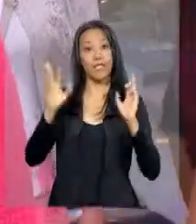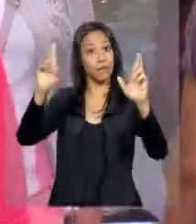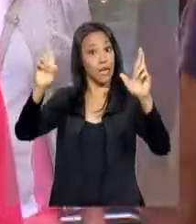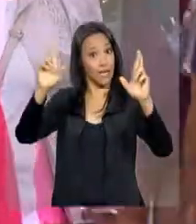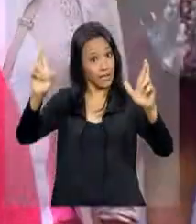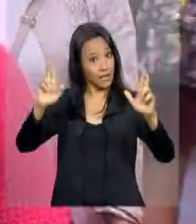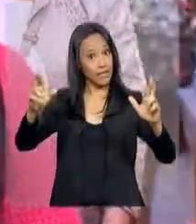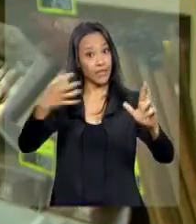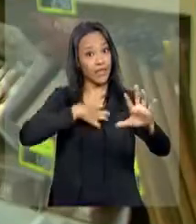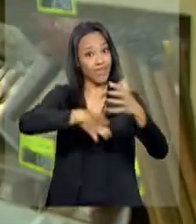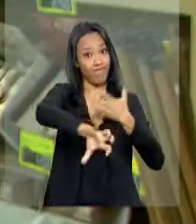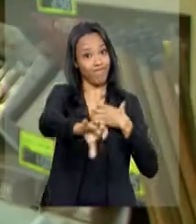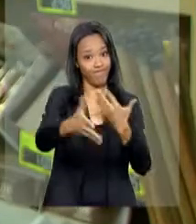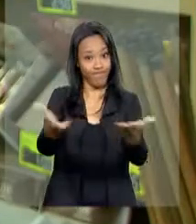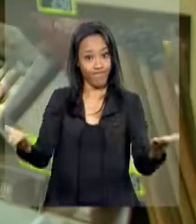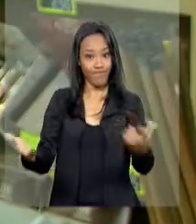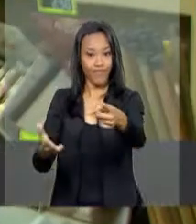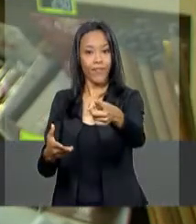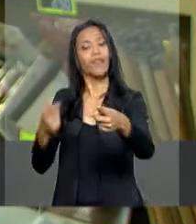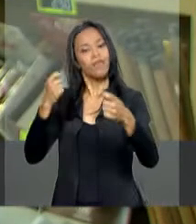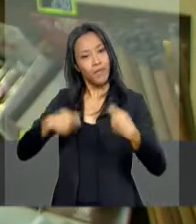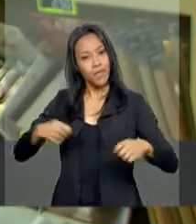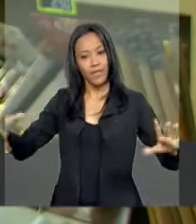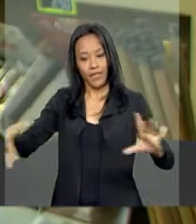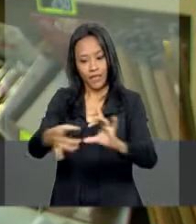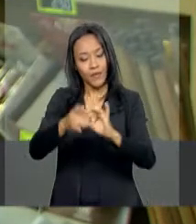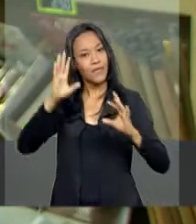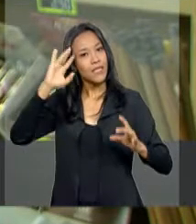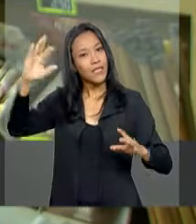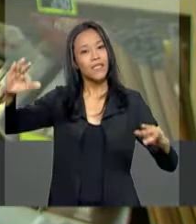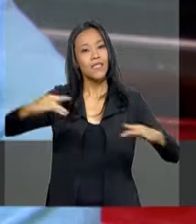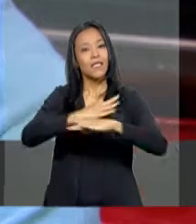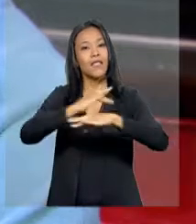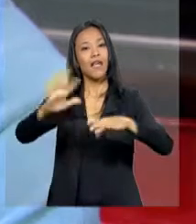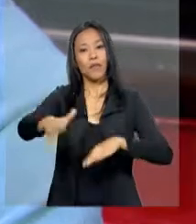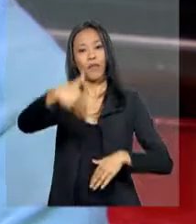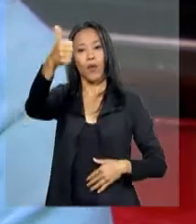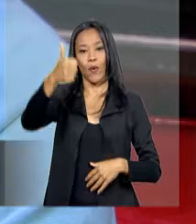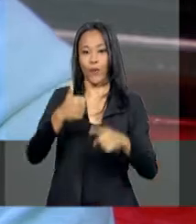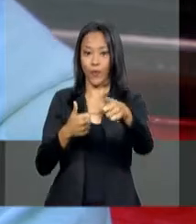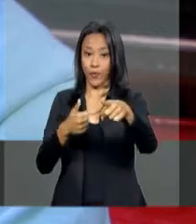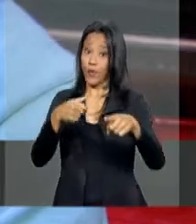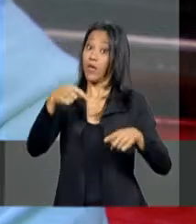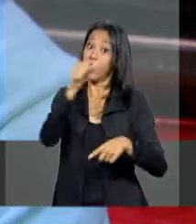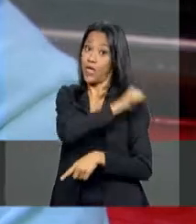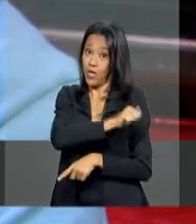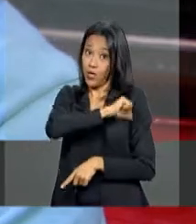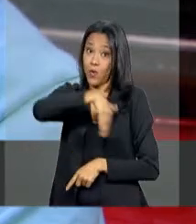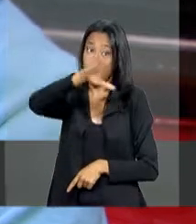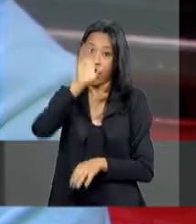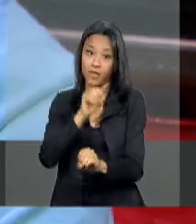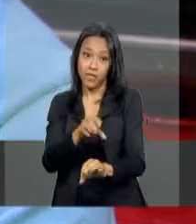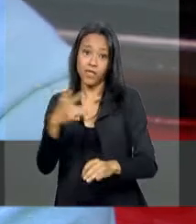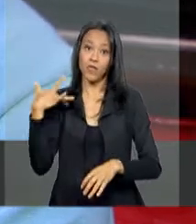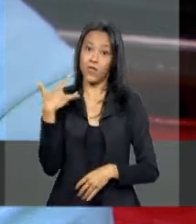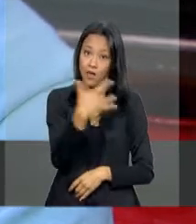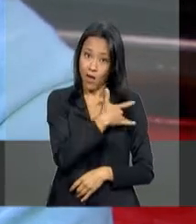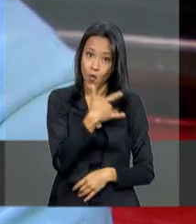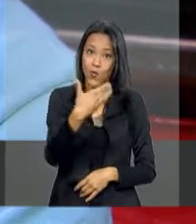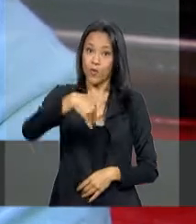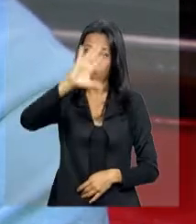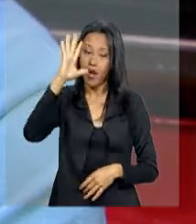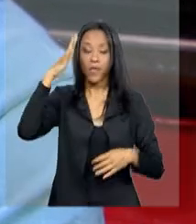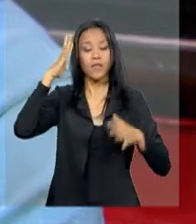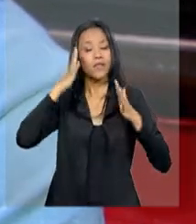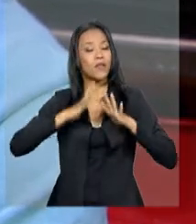que contagia. Carioca tem que se unir para a nossa cidade ficar melhor. O Rio de Janeiro com mais educação, com mais saúde, com